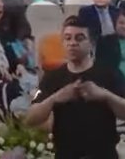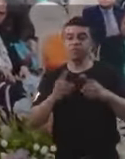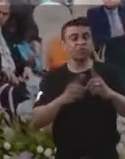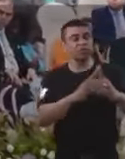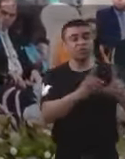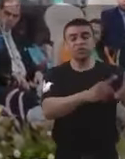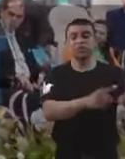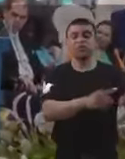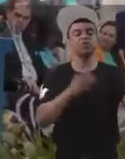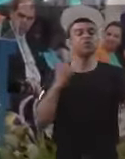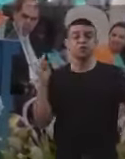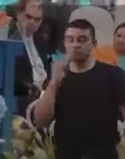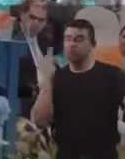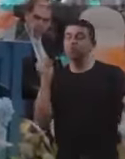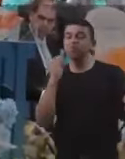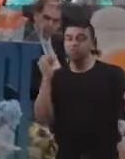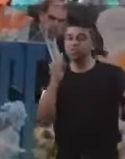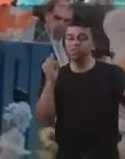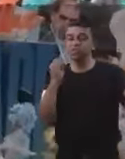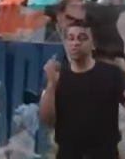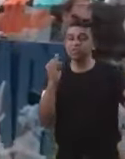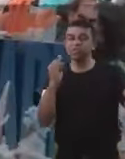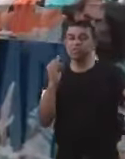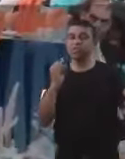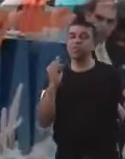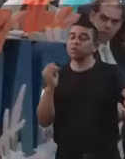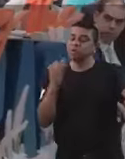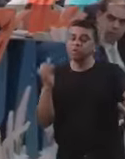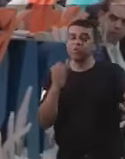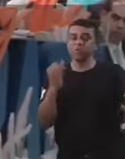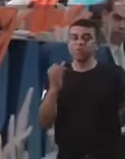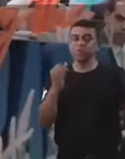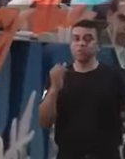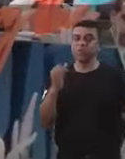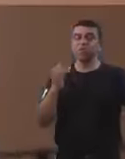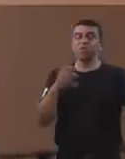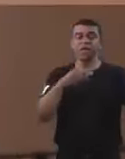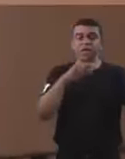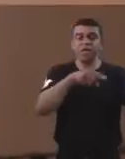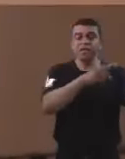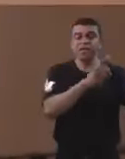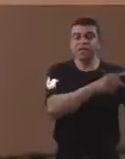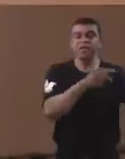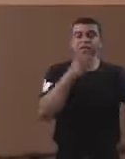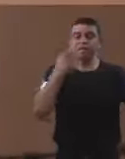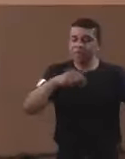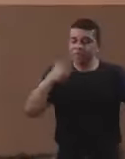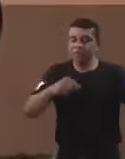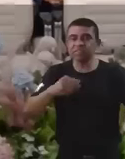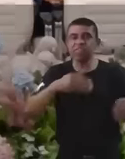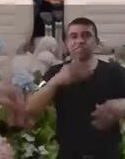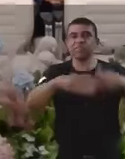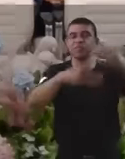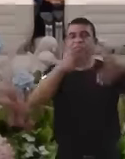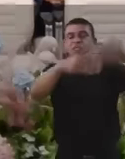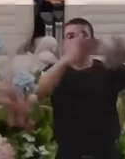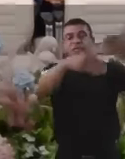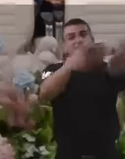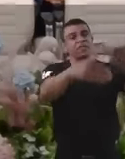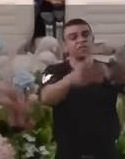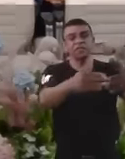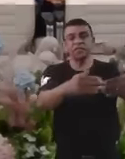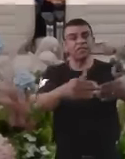ministério para o secreto, Jesus não dá ministério para ficar trancafiados, Jesus não dá ministério para